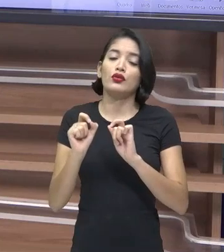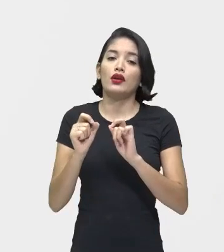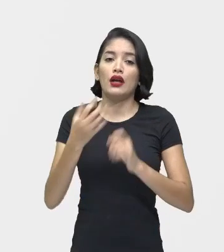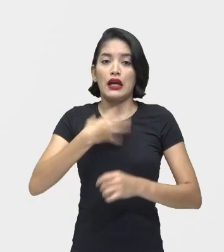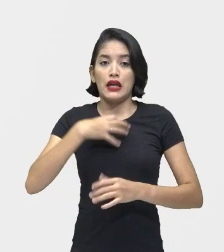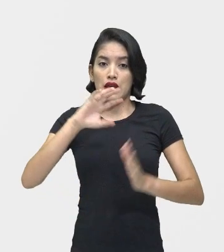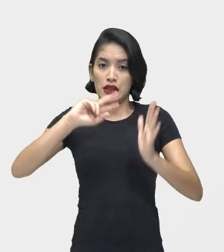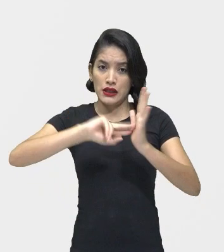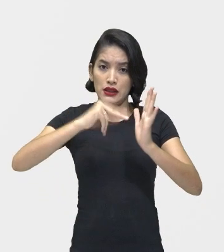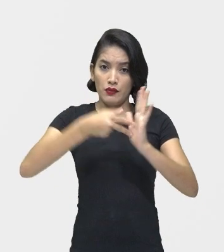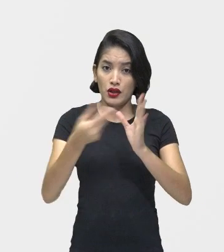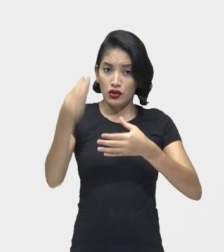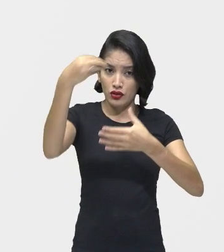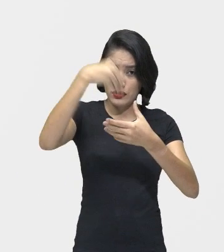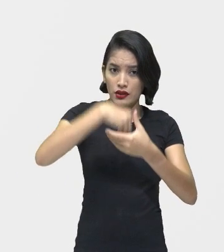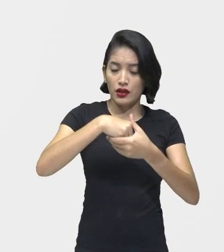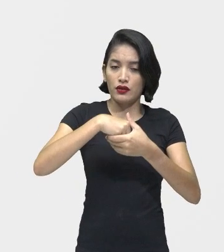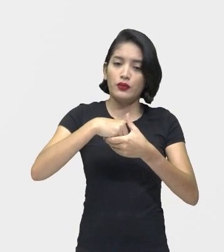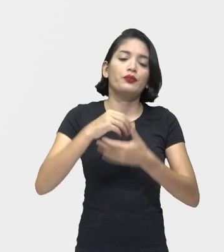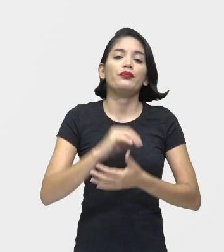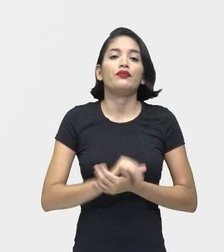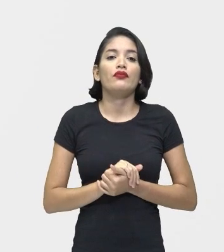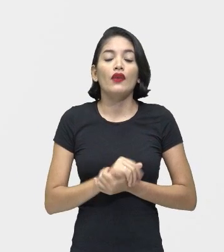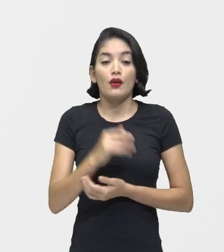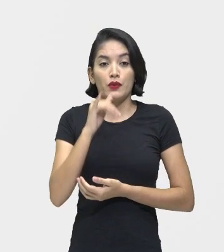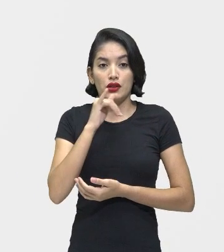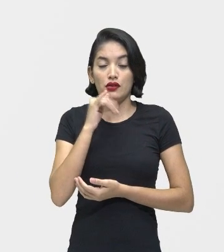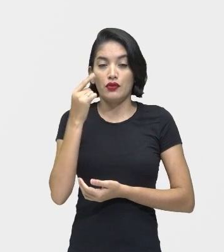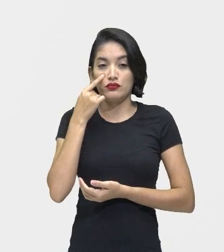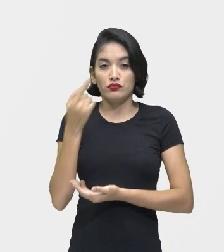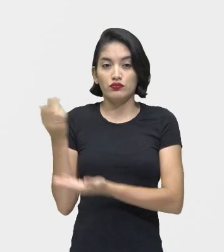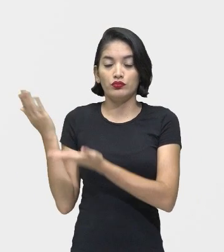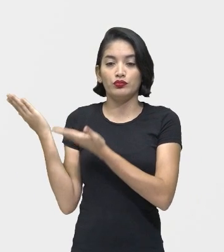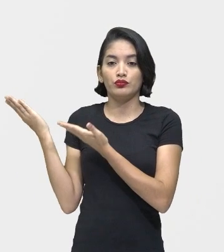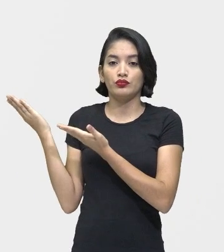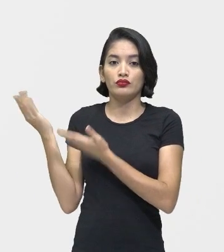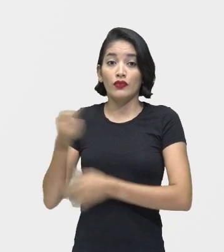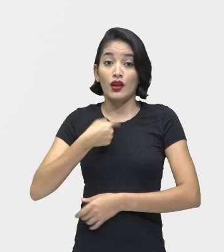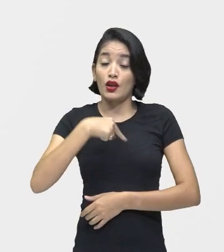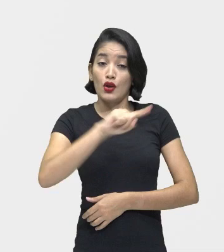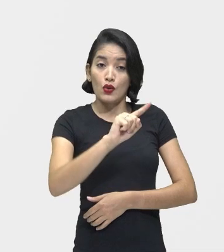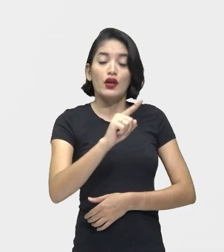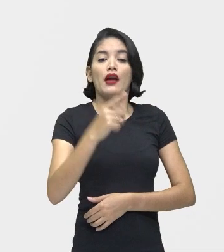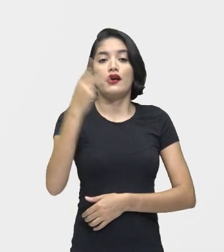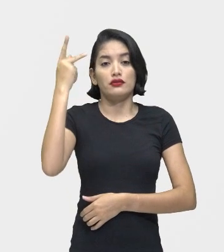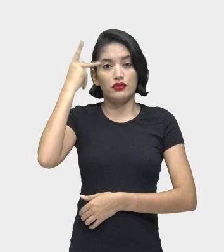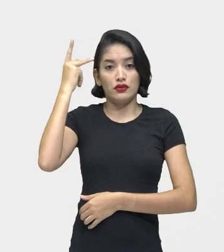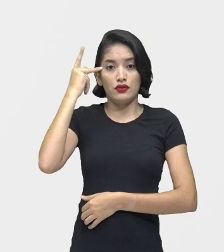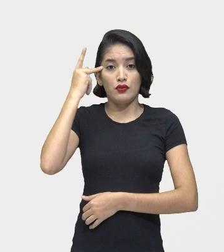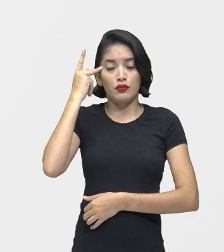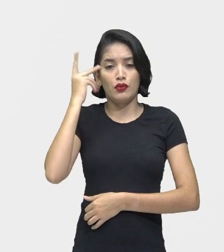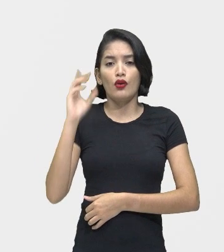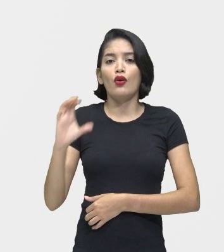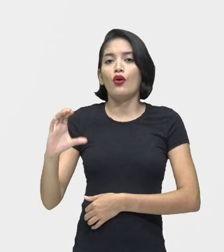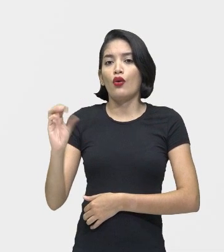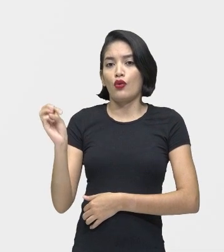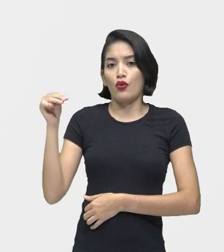da oração. Então, como nós podemos ver aí, ó, irei a São Paulo com